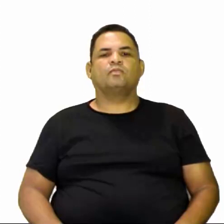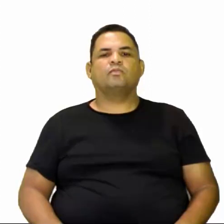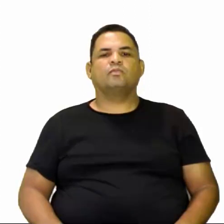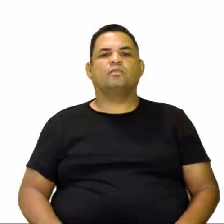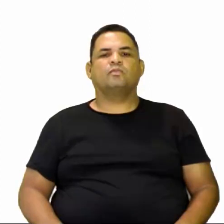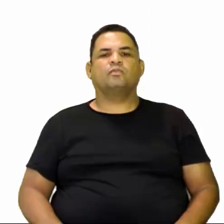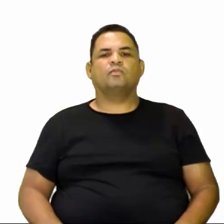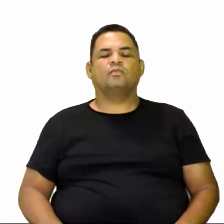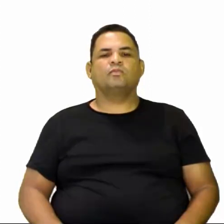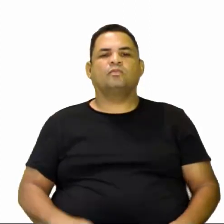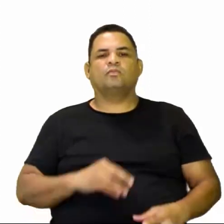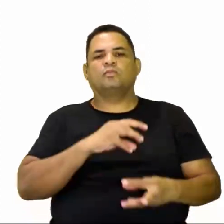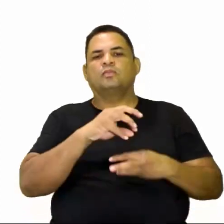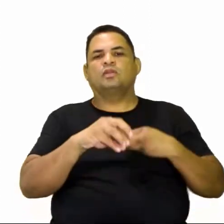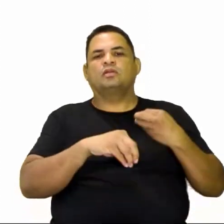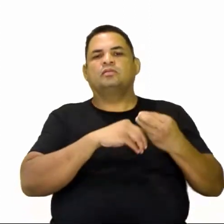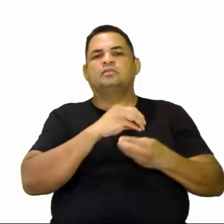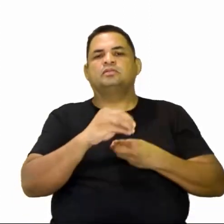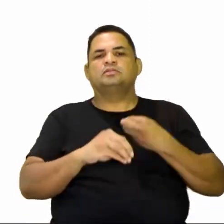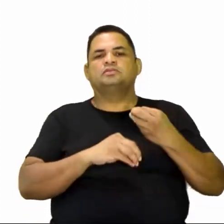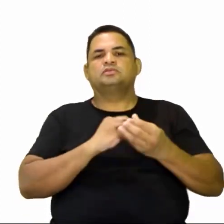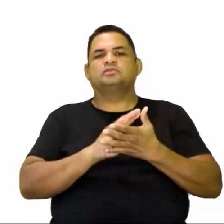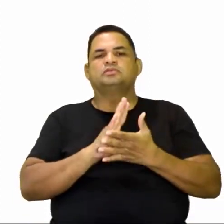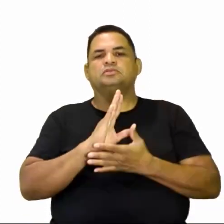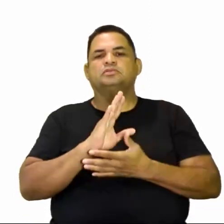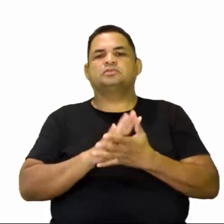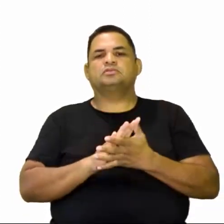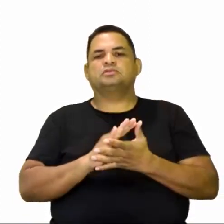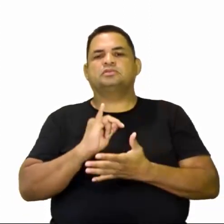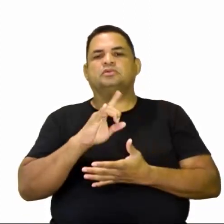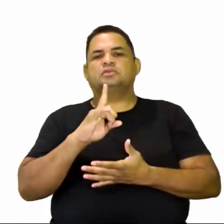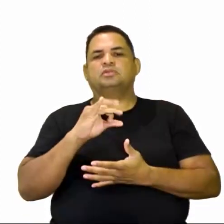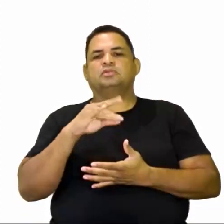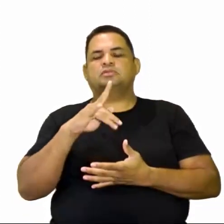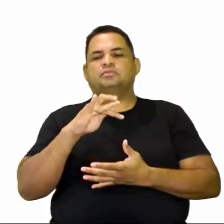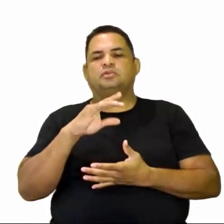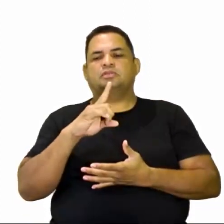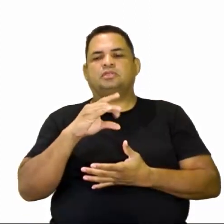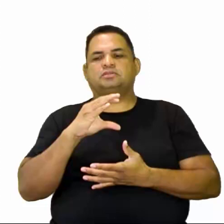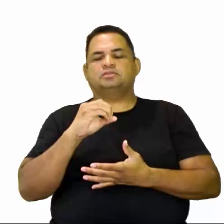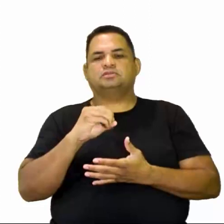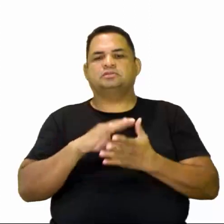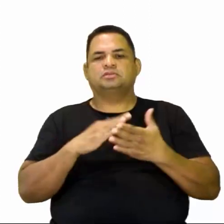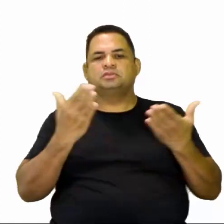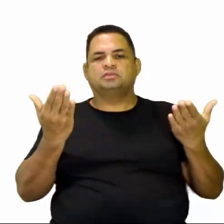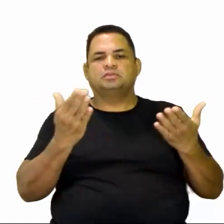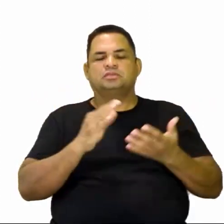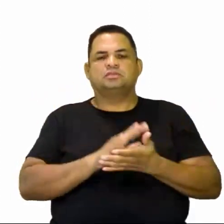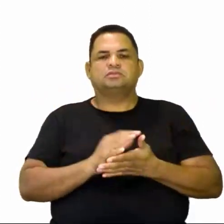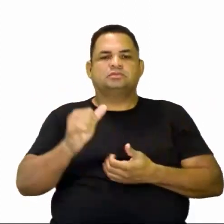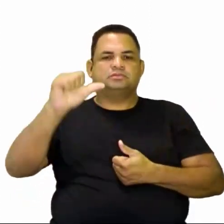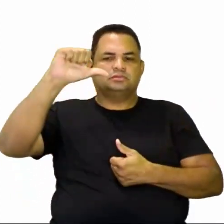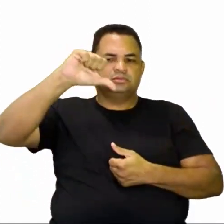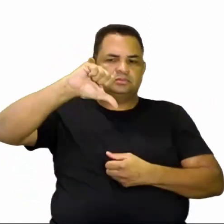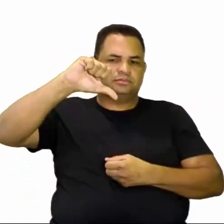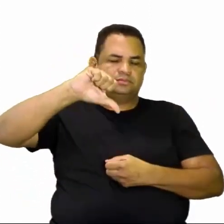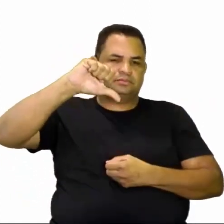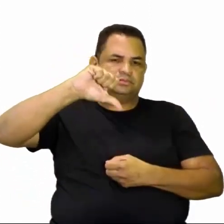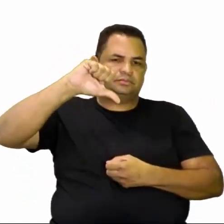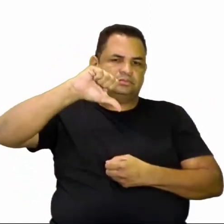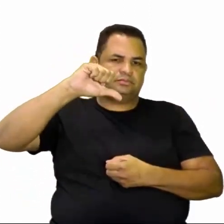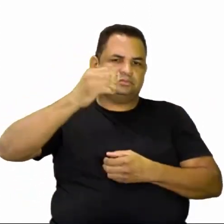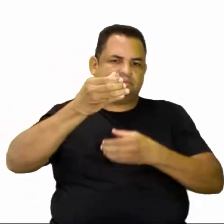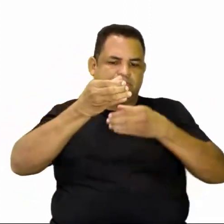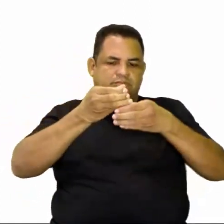solução de iodeto de potássio. Então, ele está sendo colocado no